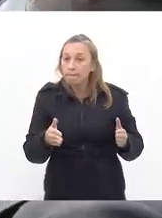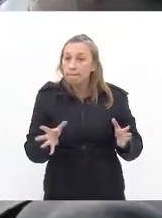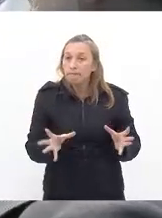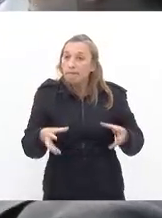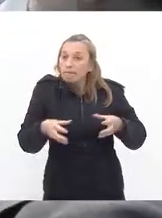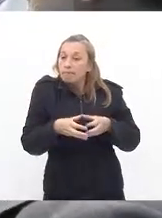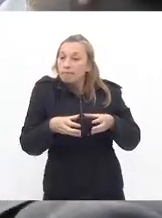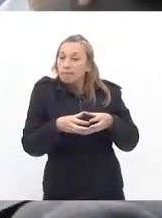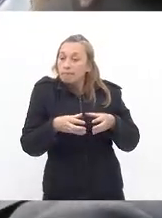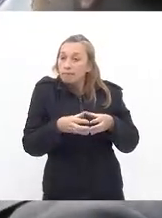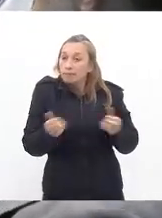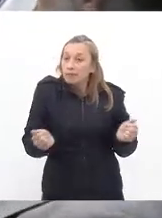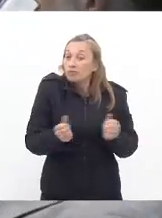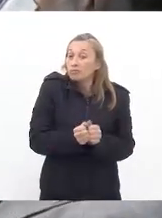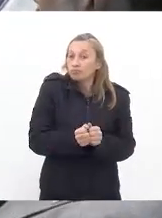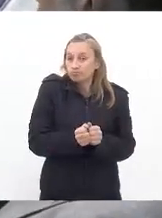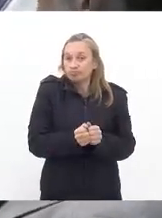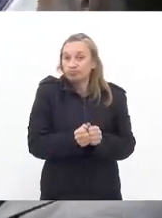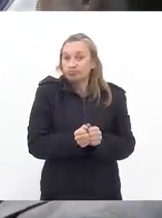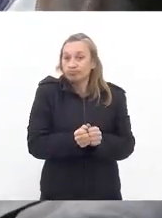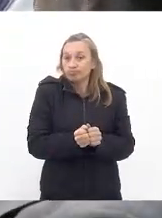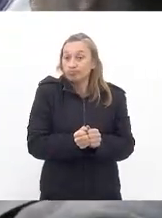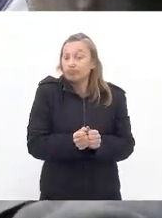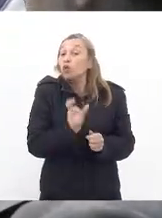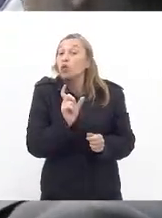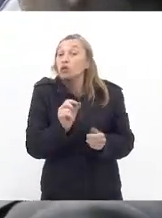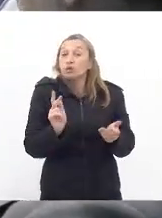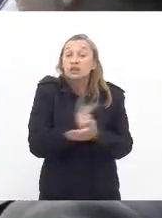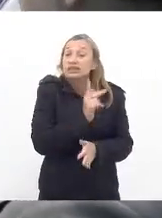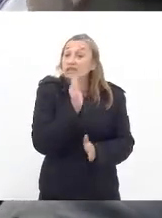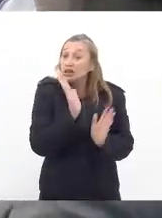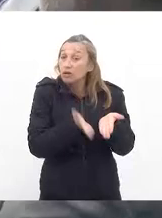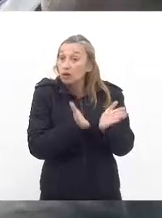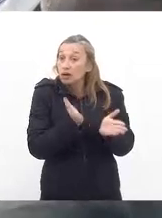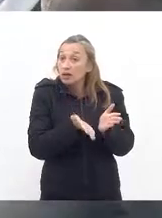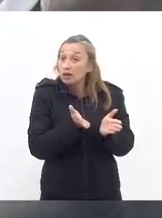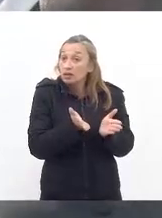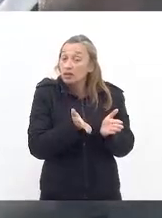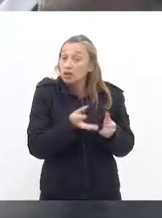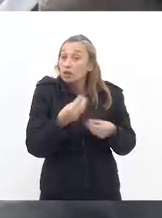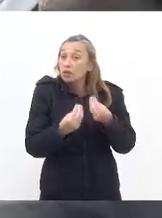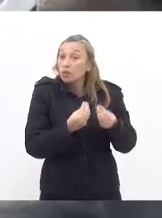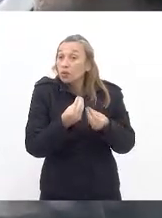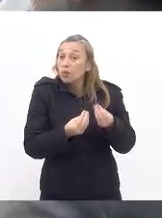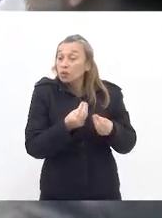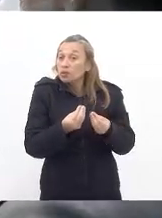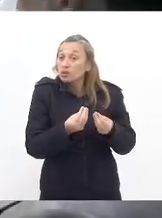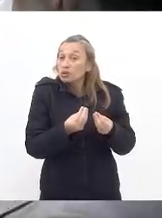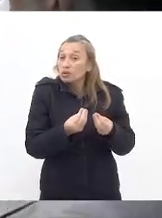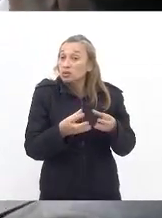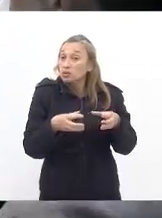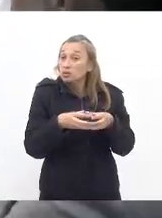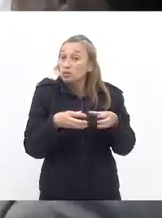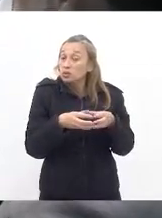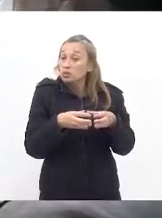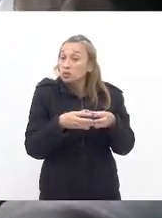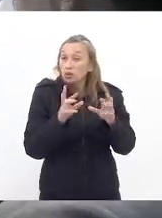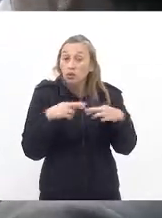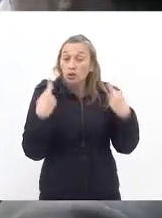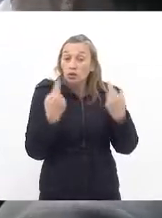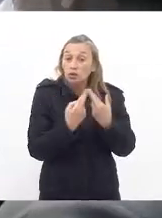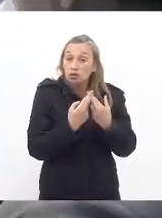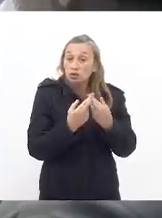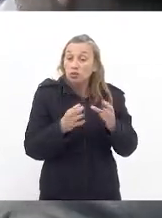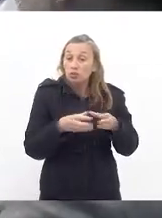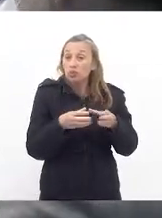composição da comissão está montada o que está acontecendo aqui agora é como se estivéssemos numa comissão uma sessão